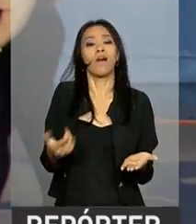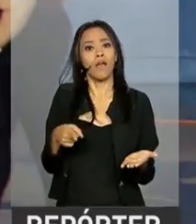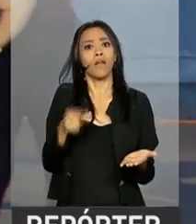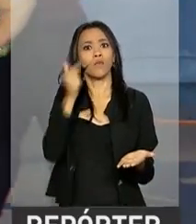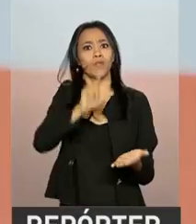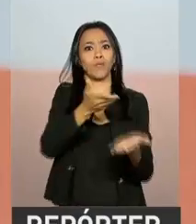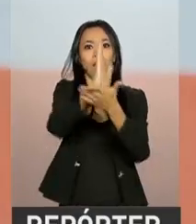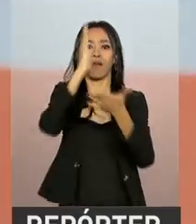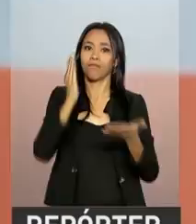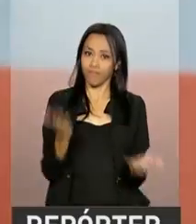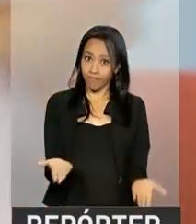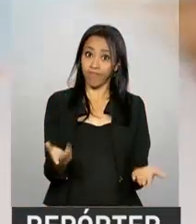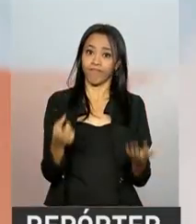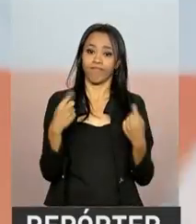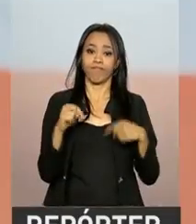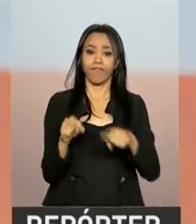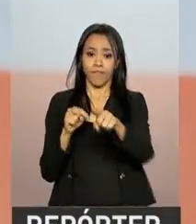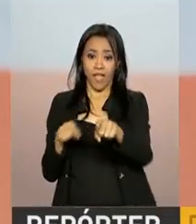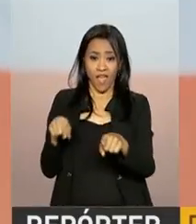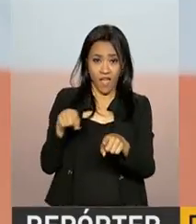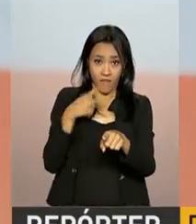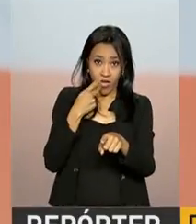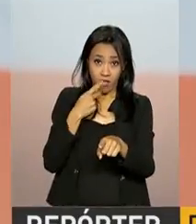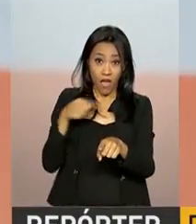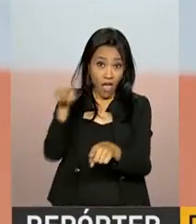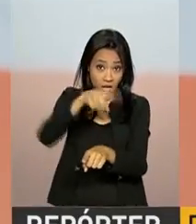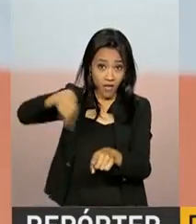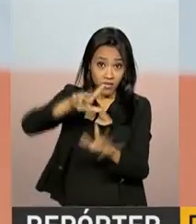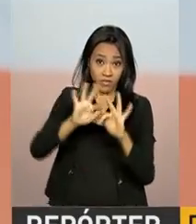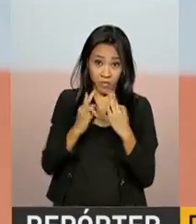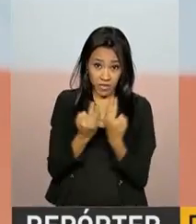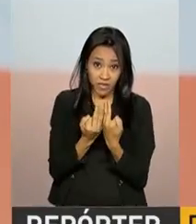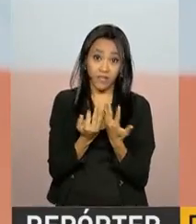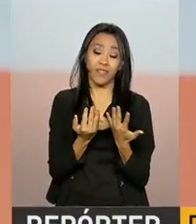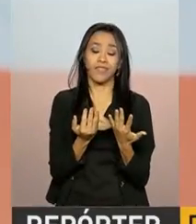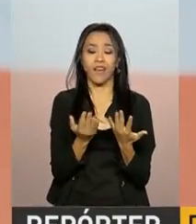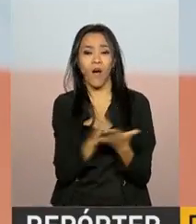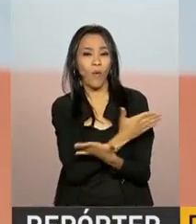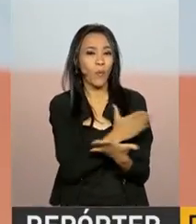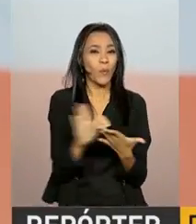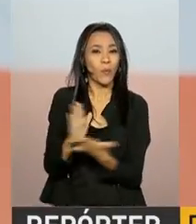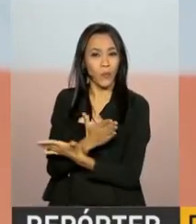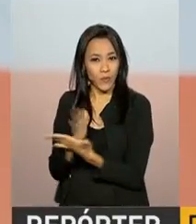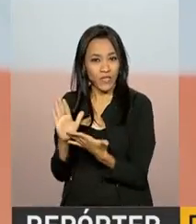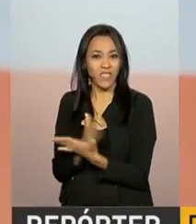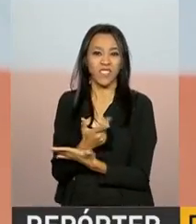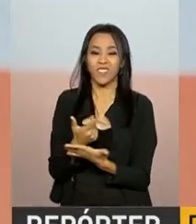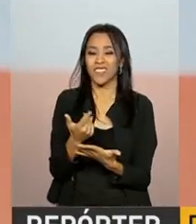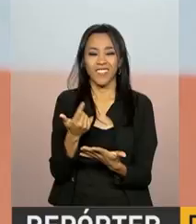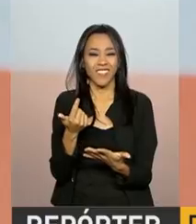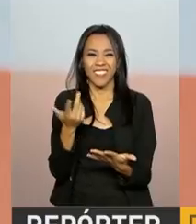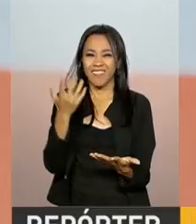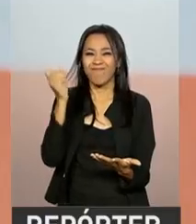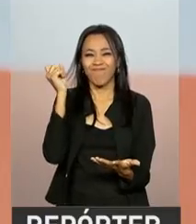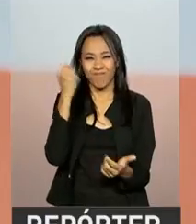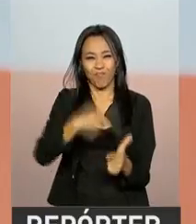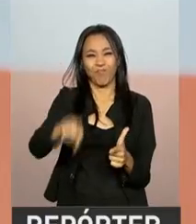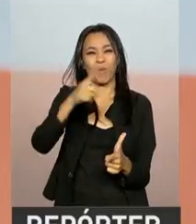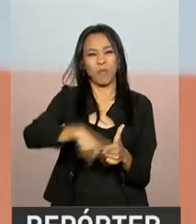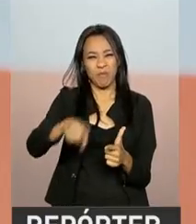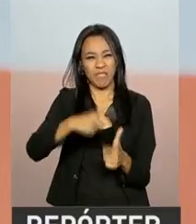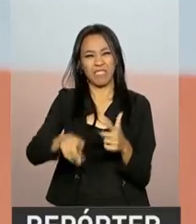conseguiram ser aprovadas. Essas famílias, elas, algumas delas são desestruturadas, vêm